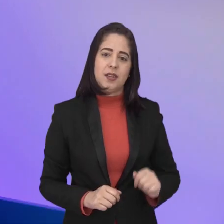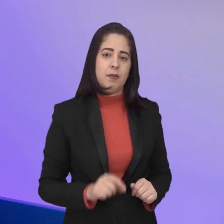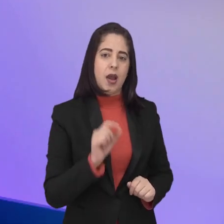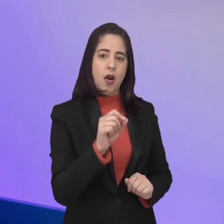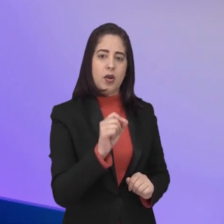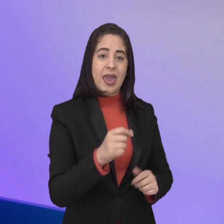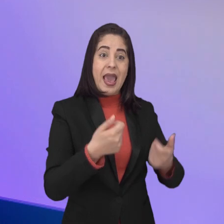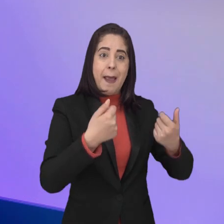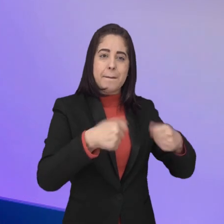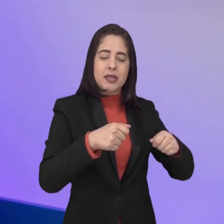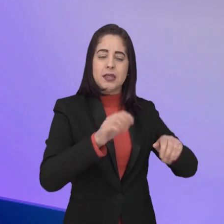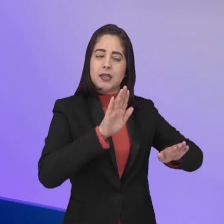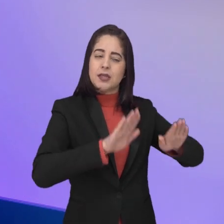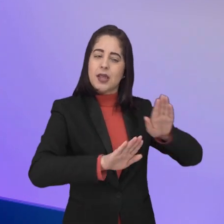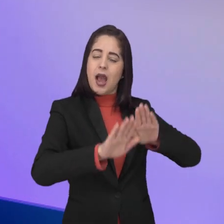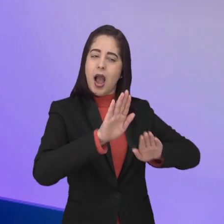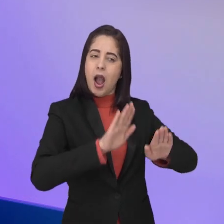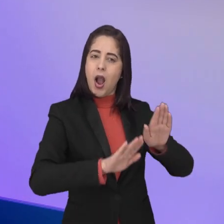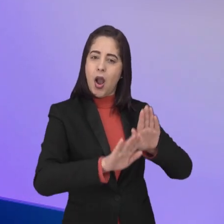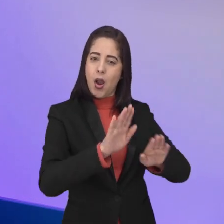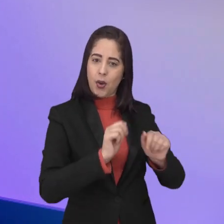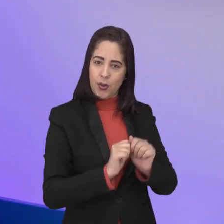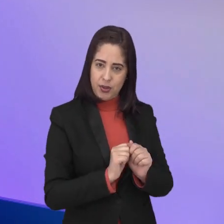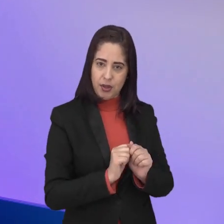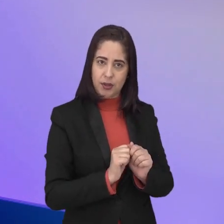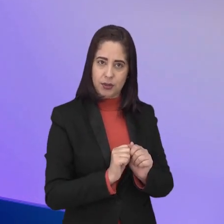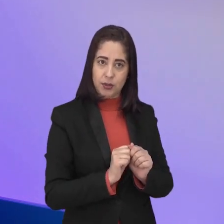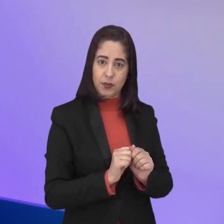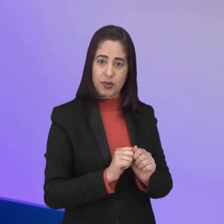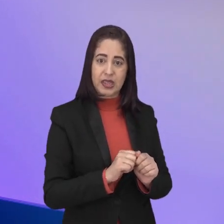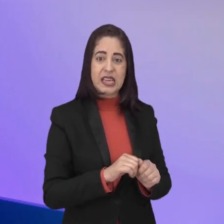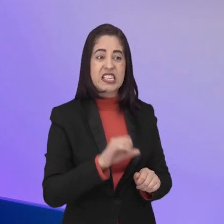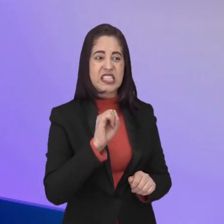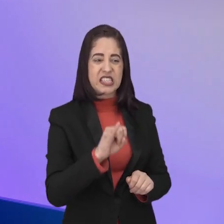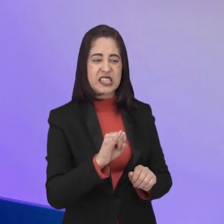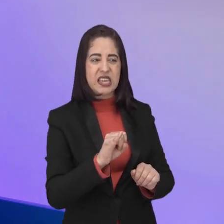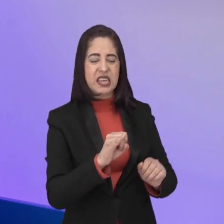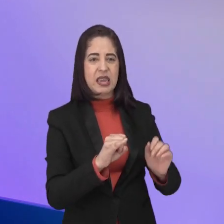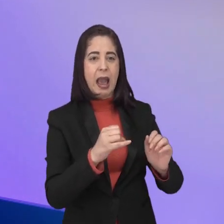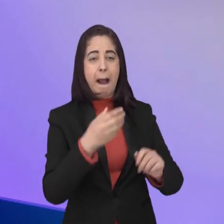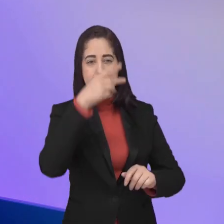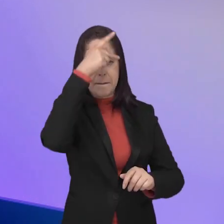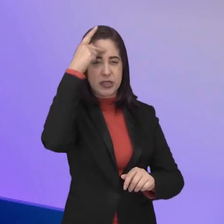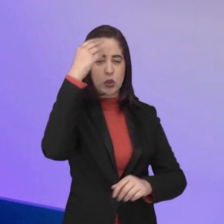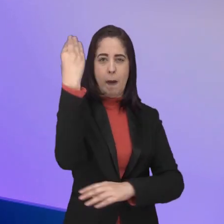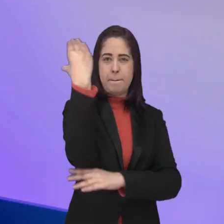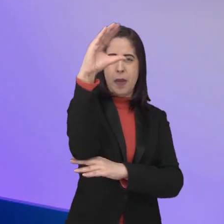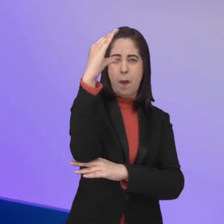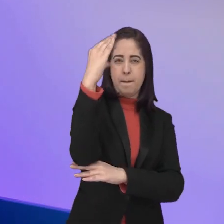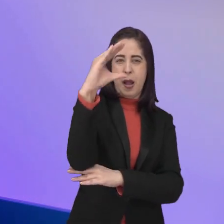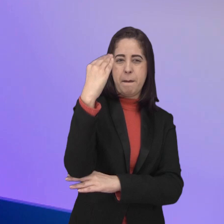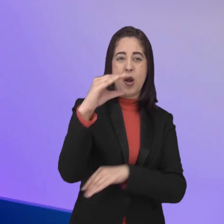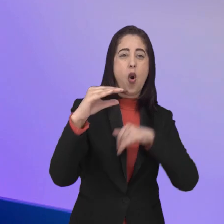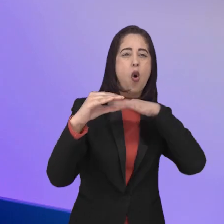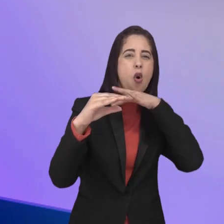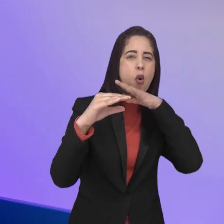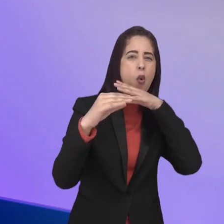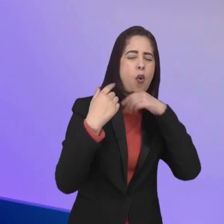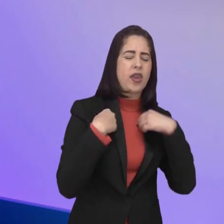com conteúdos que visam desqualificar pessoas. Se for um conteúdo negativo, tenha